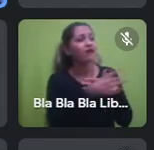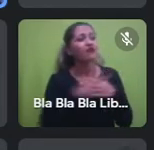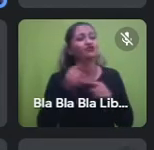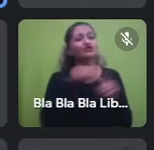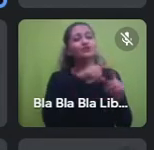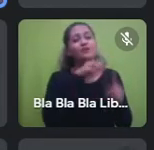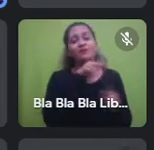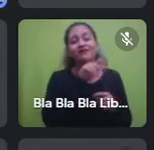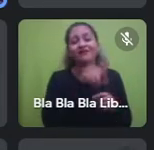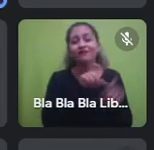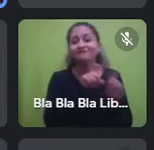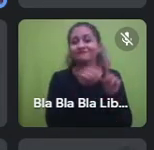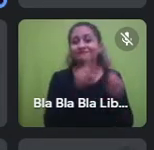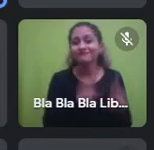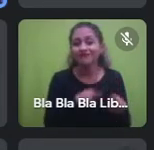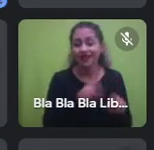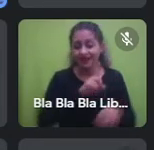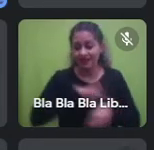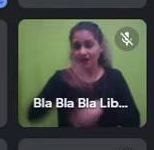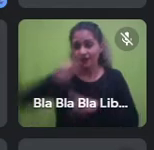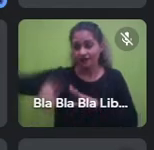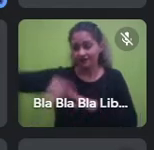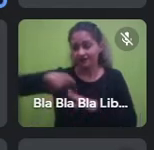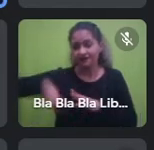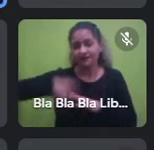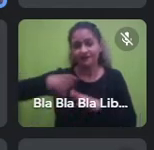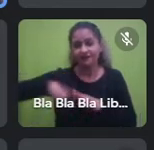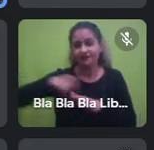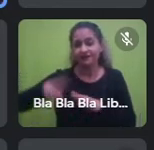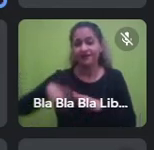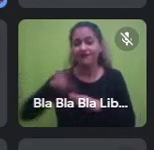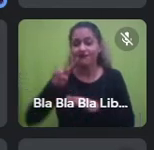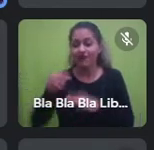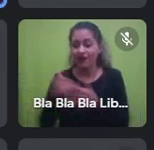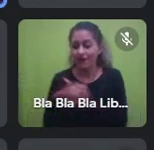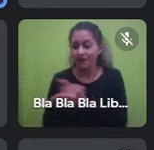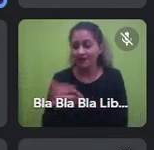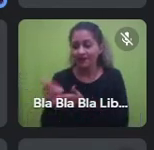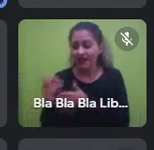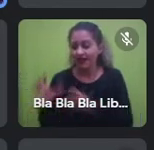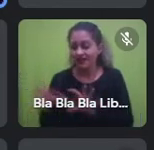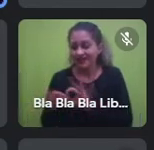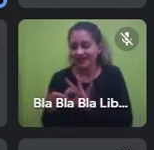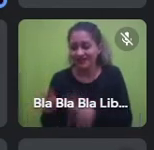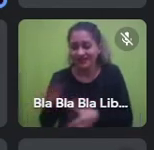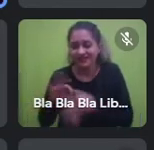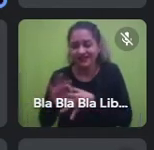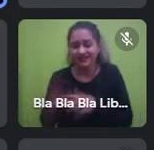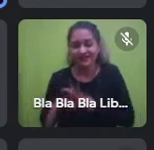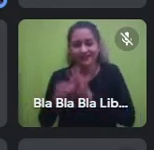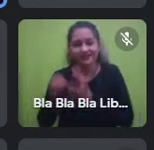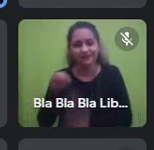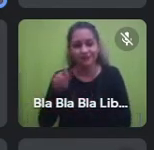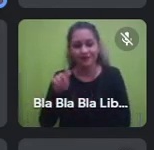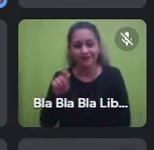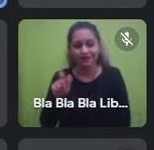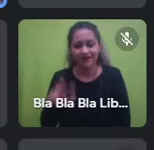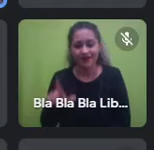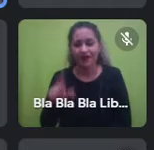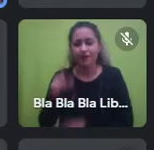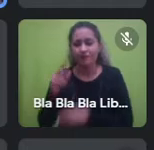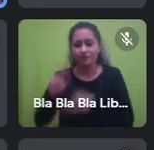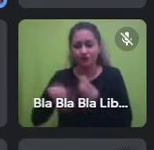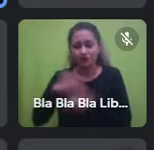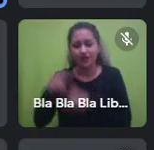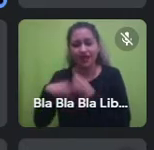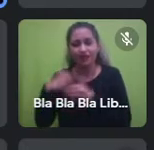No momento que ele vai para a panela, né, vão se formar aquelas ligas metálicas ali, né, complexas com as proteínas, e aí